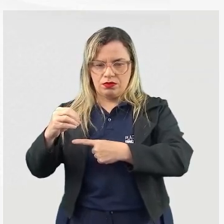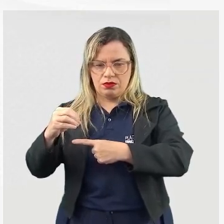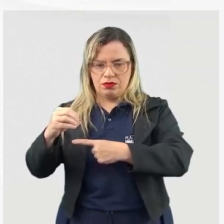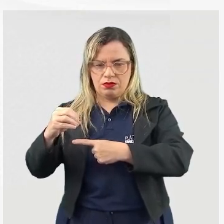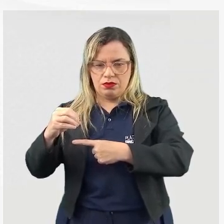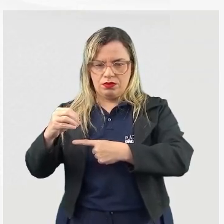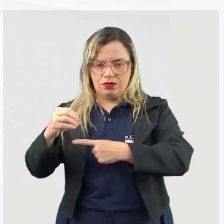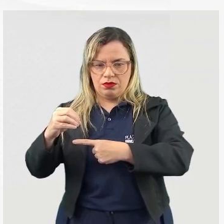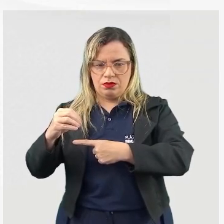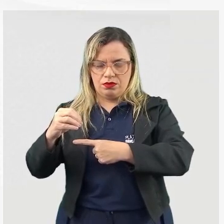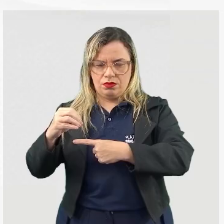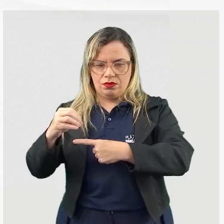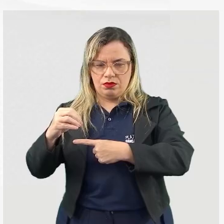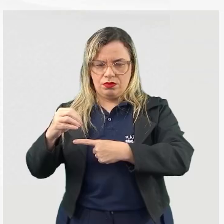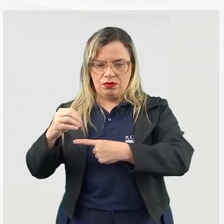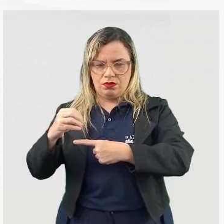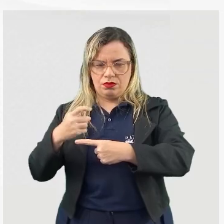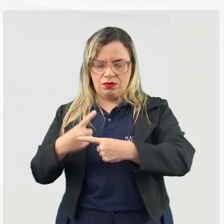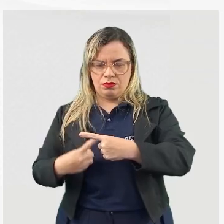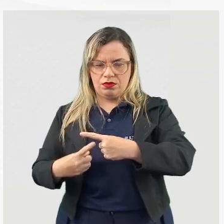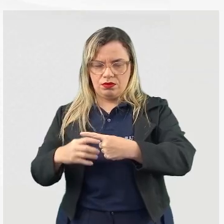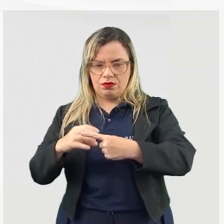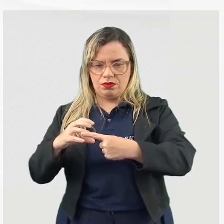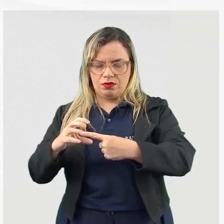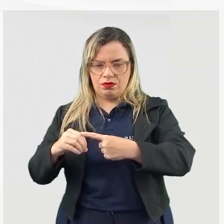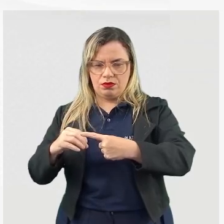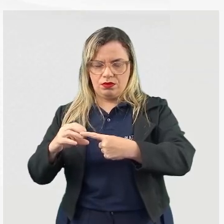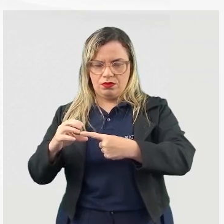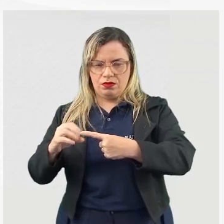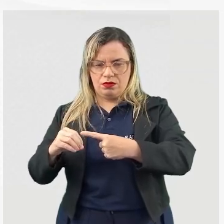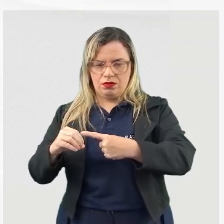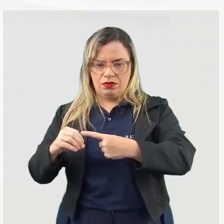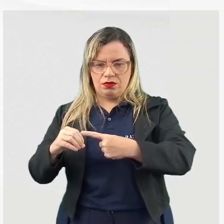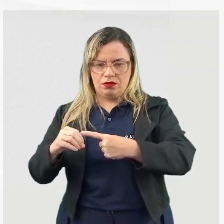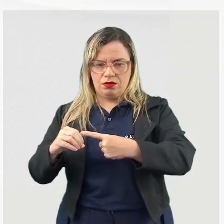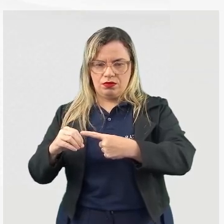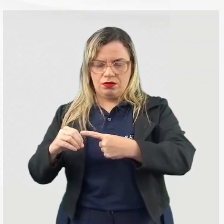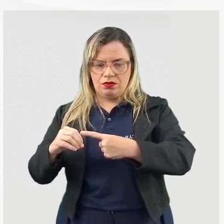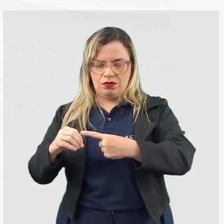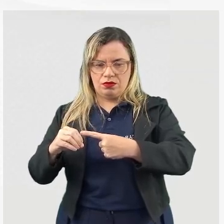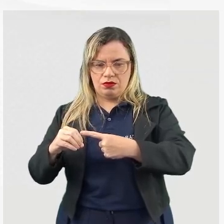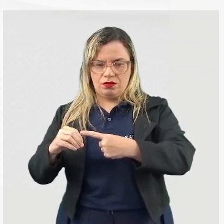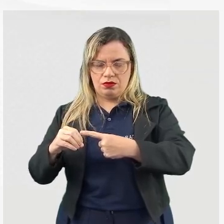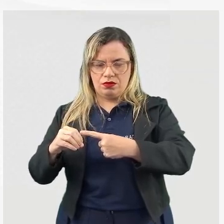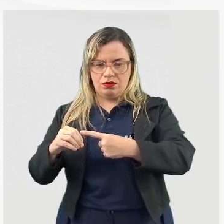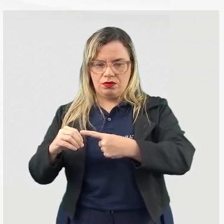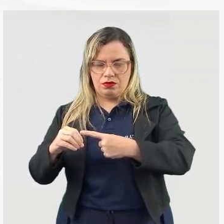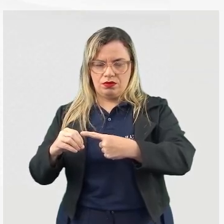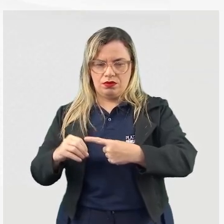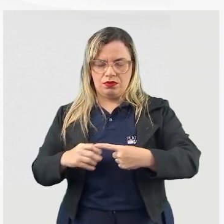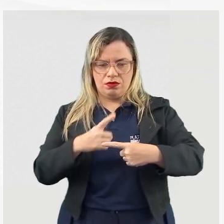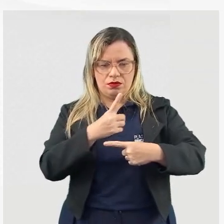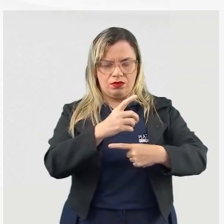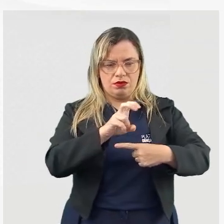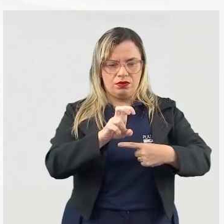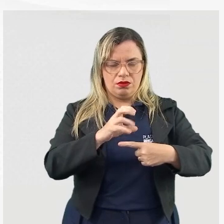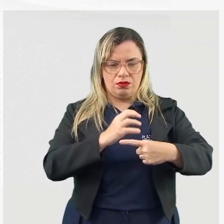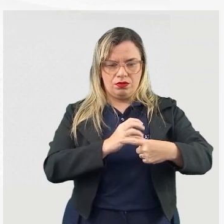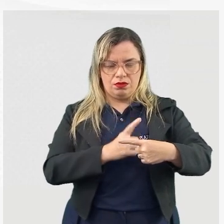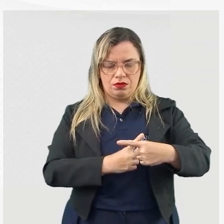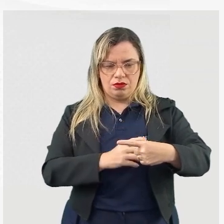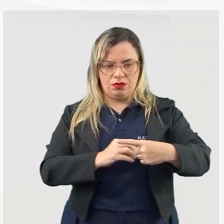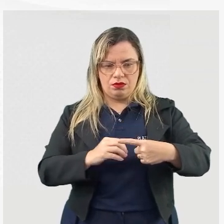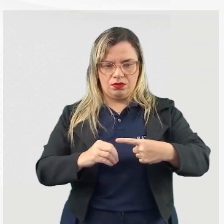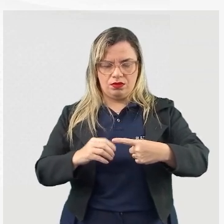sobre 100. Beleza? 15 sobre 100 multiplicado por 90 sobre